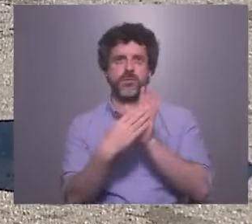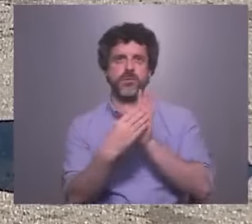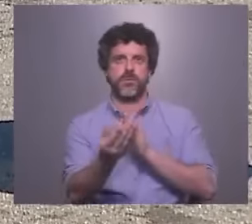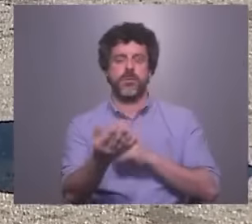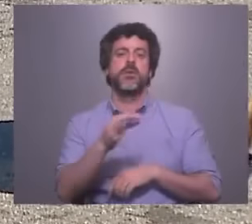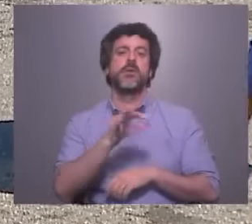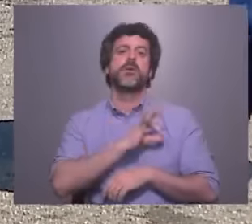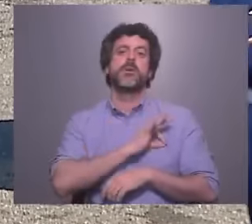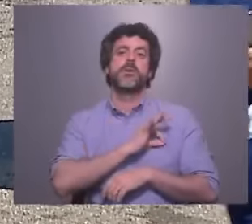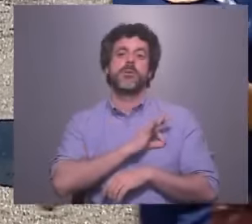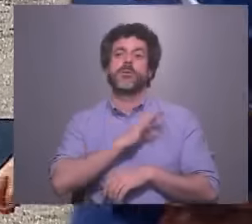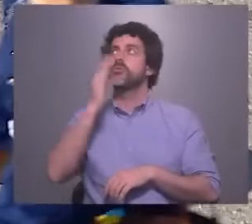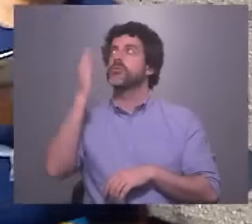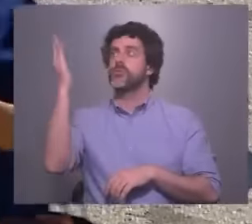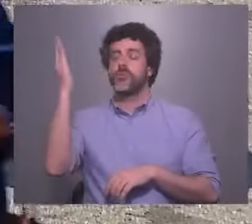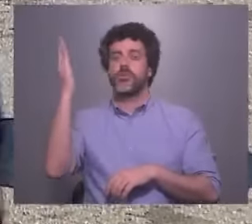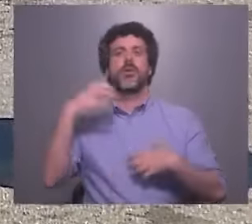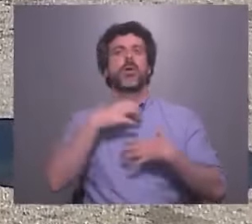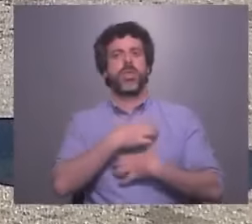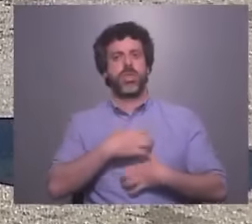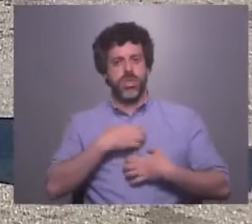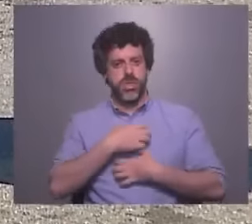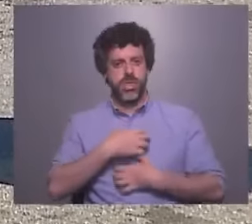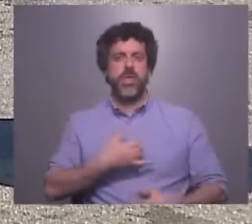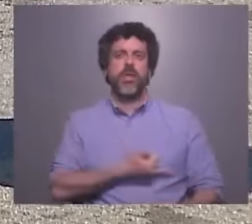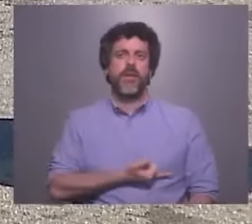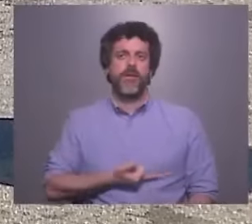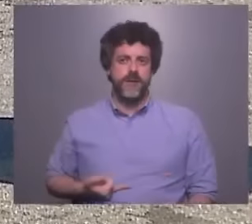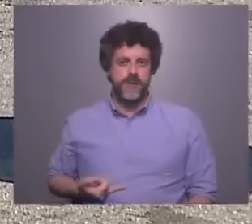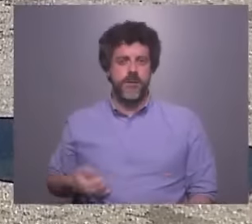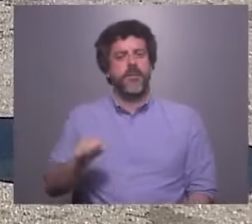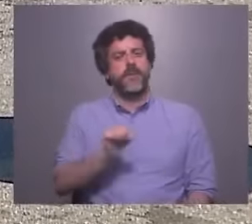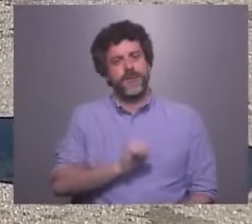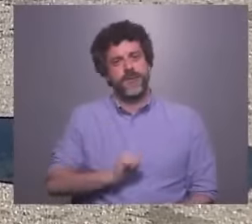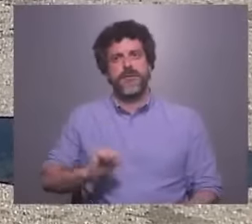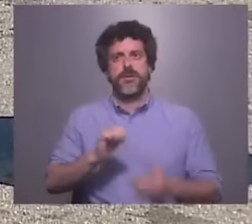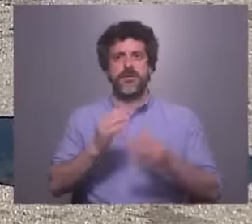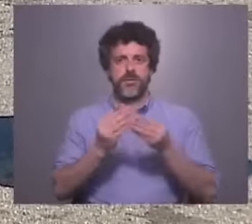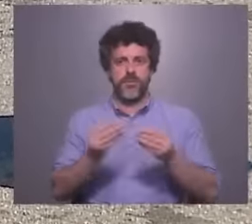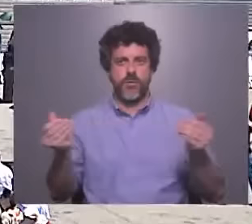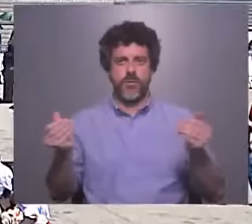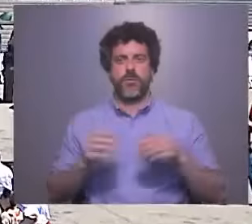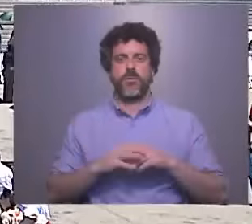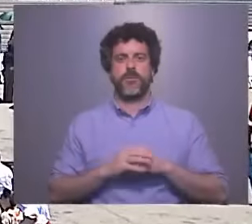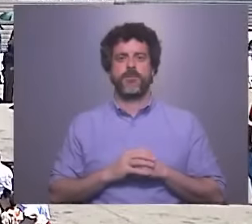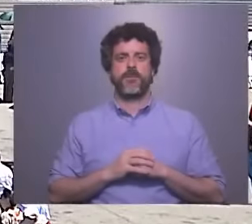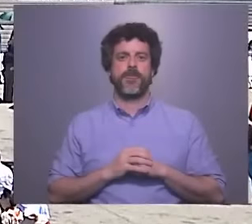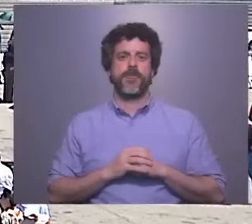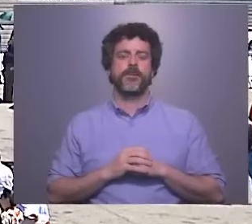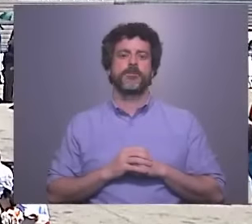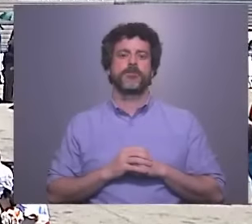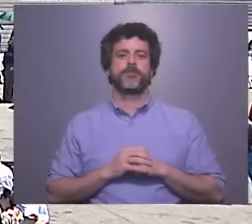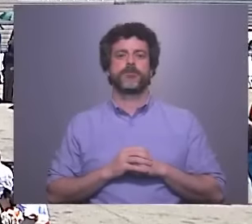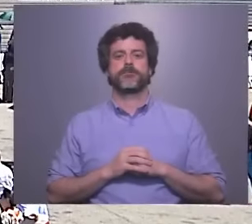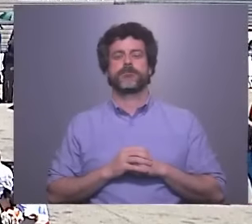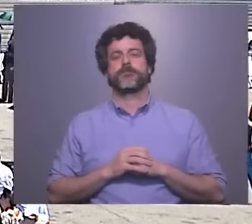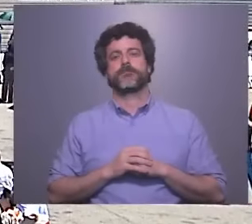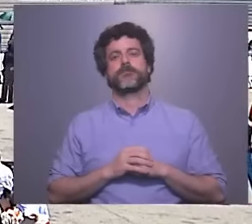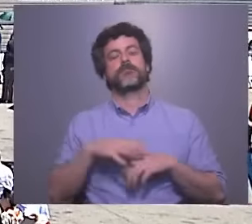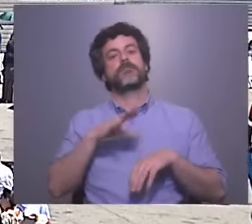Deus, pelos justos e por todos os pecadores, oremos.